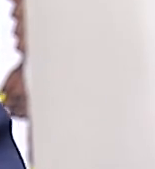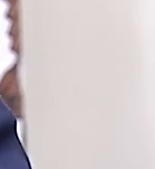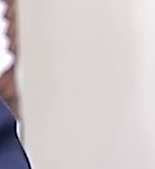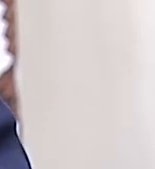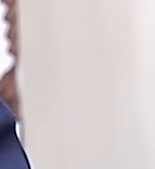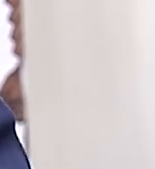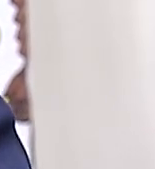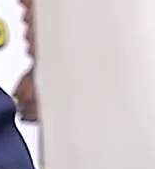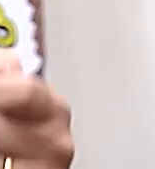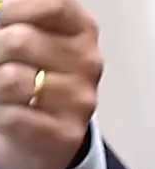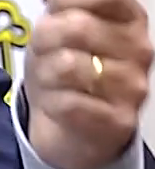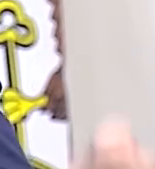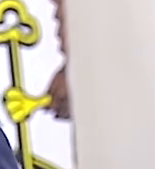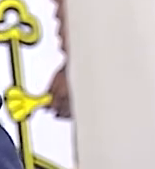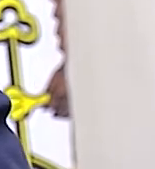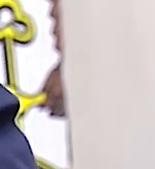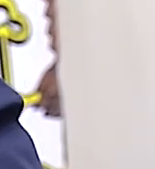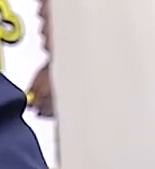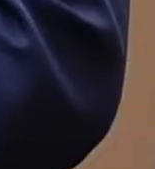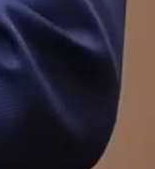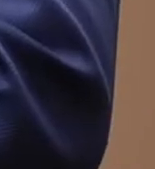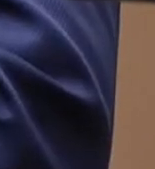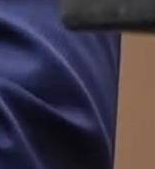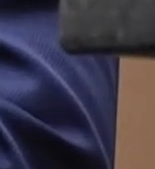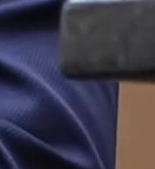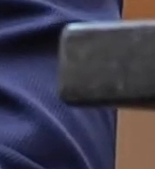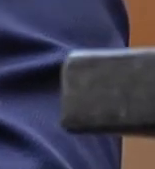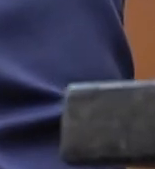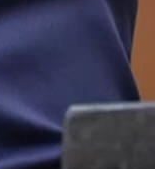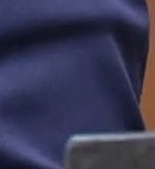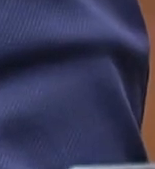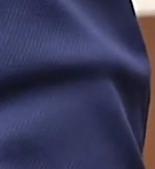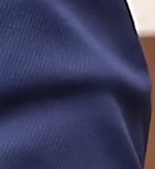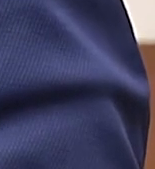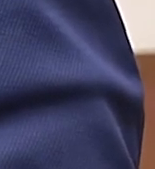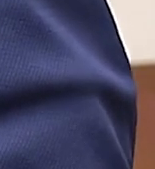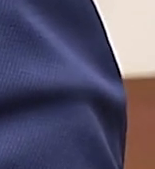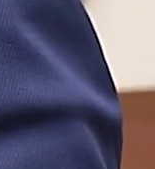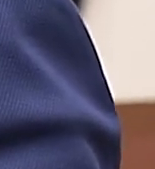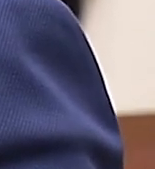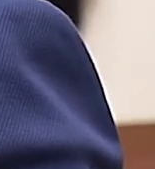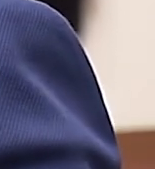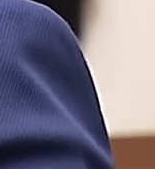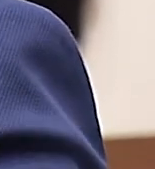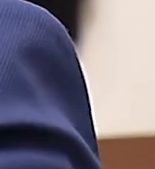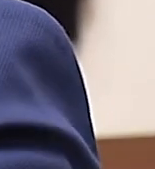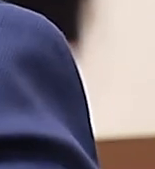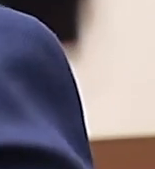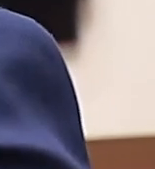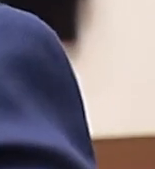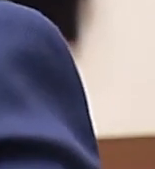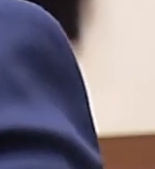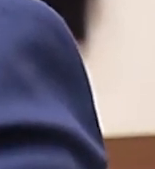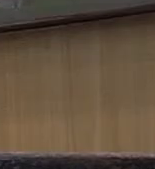leis que repassam o dinheiro ao governo federal, ainda não utilizou os recursos. Como representante de Blumenau